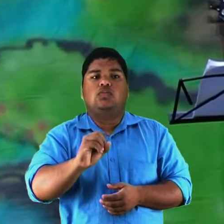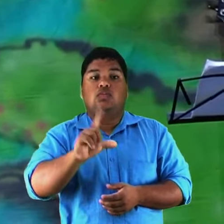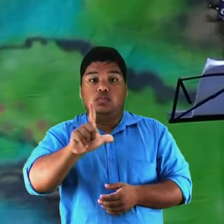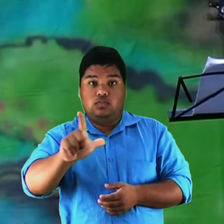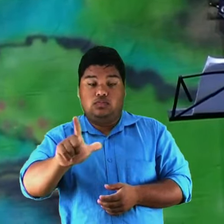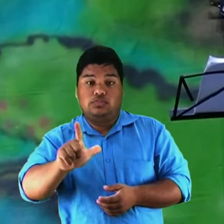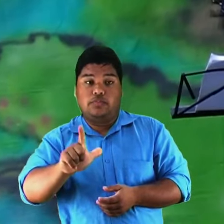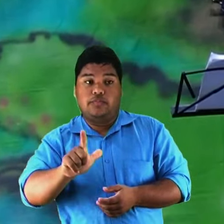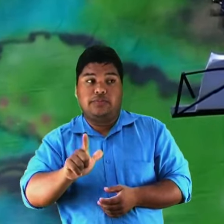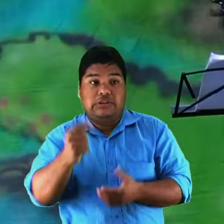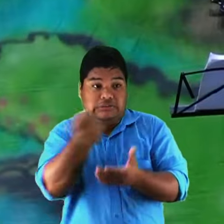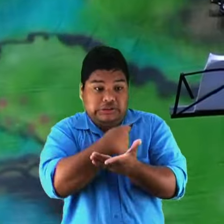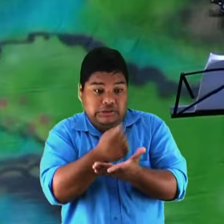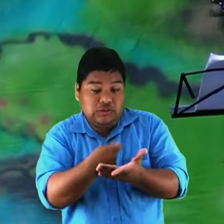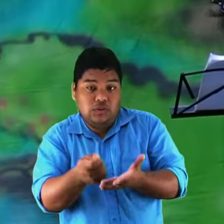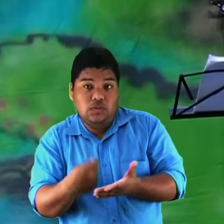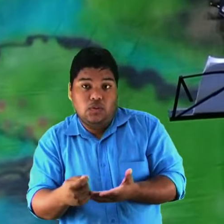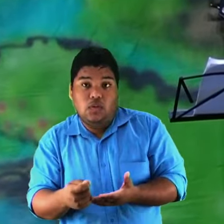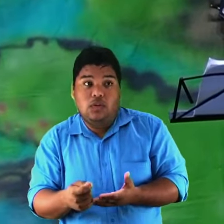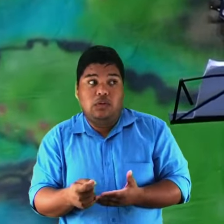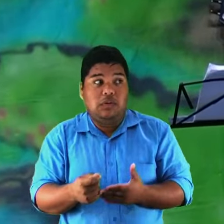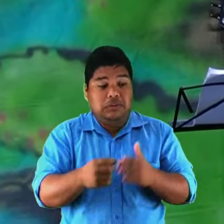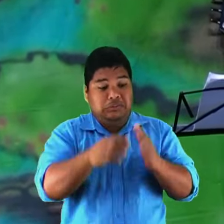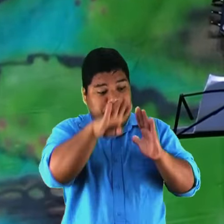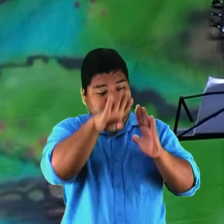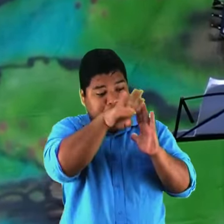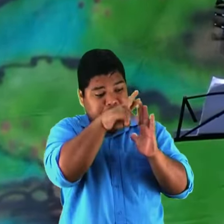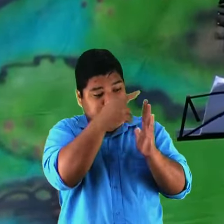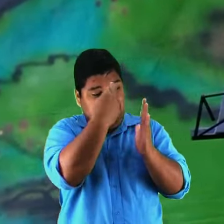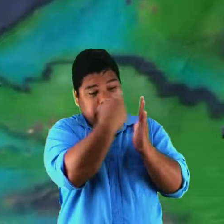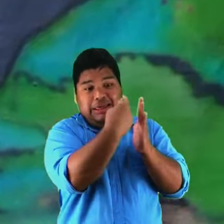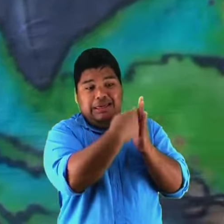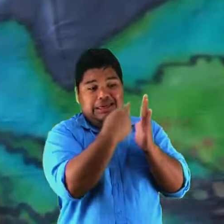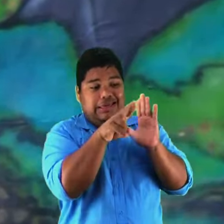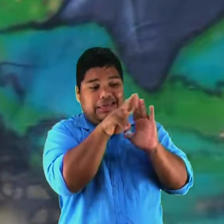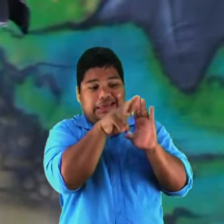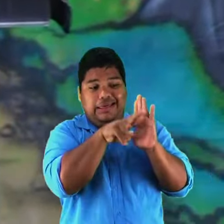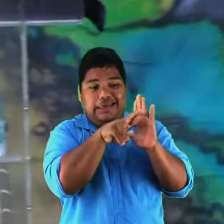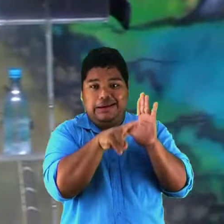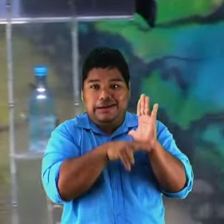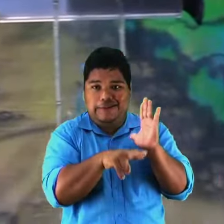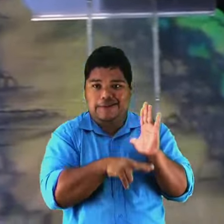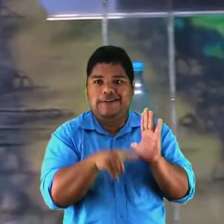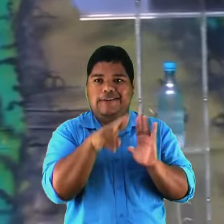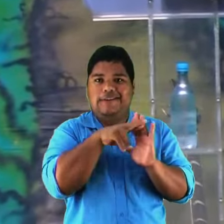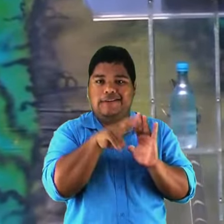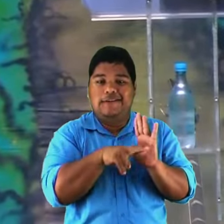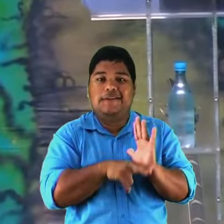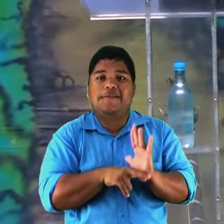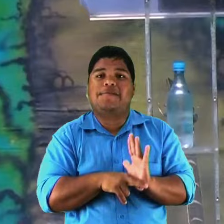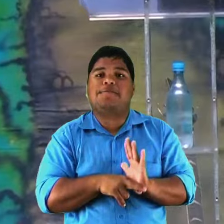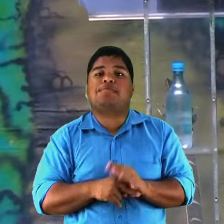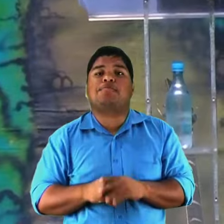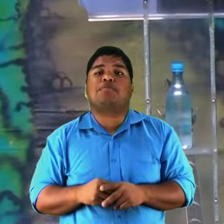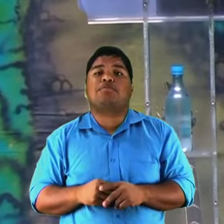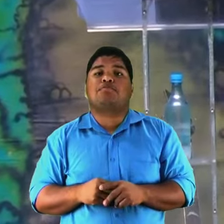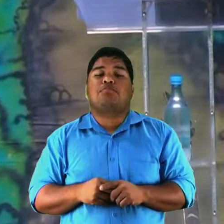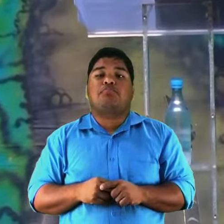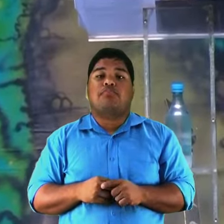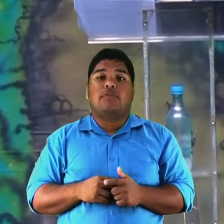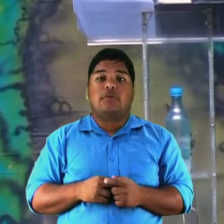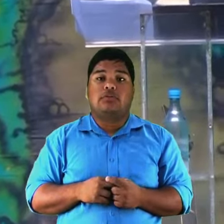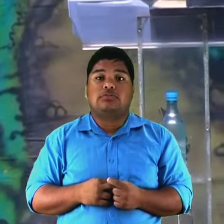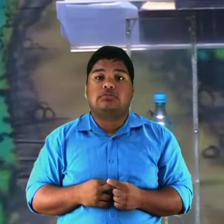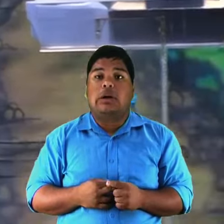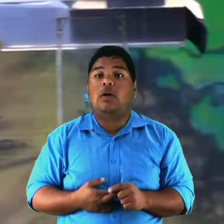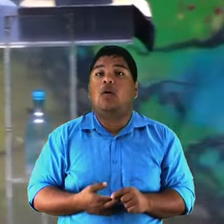teria sido escrita como um manual de teologia sistemático, onde teria um índice, tudo que fala sobre doutrina